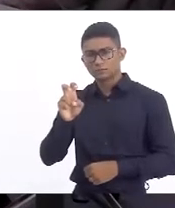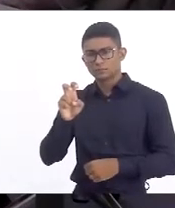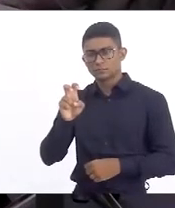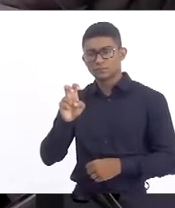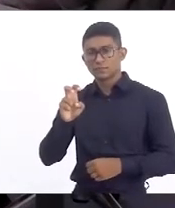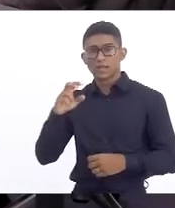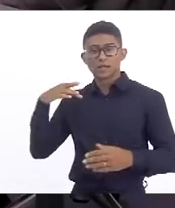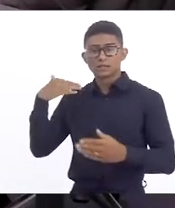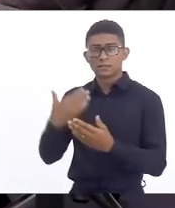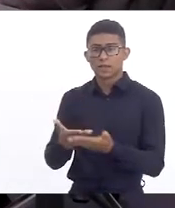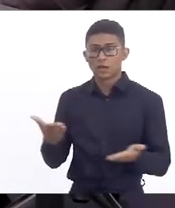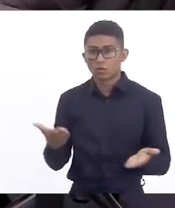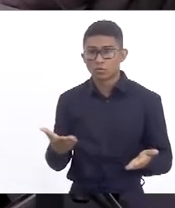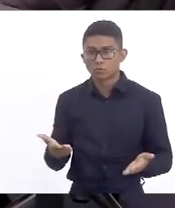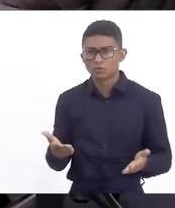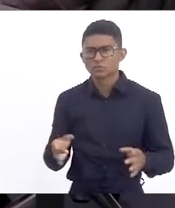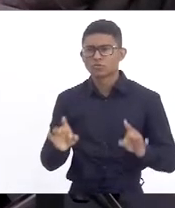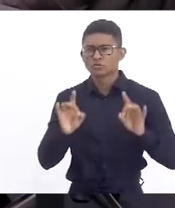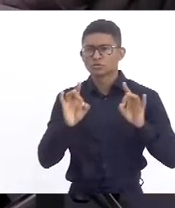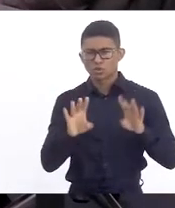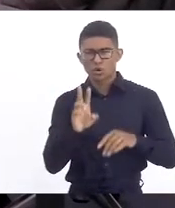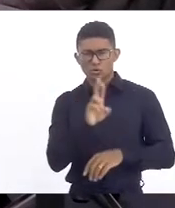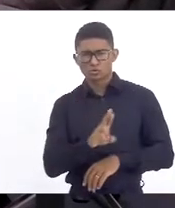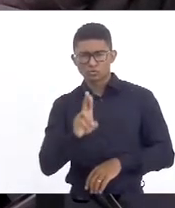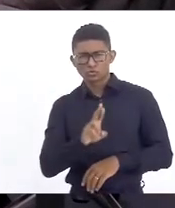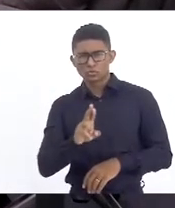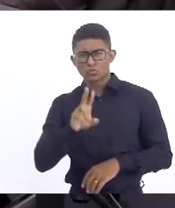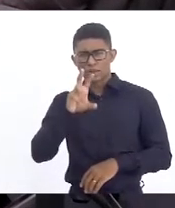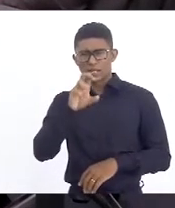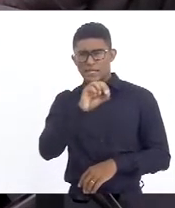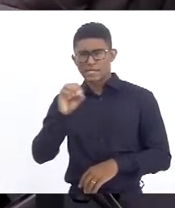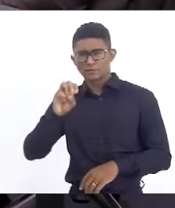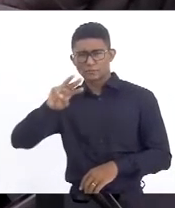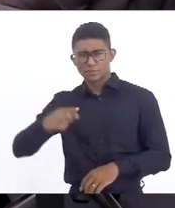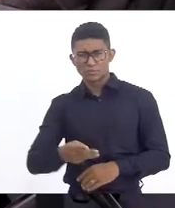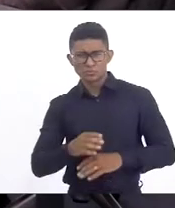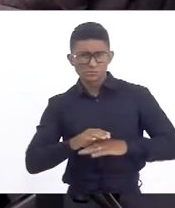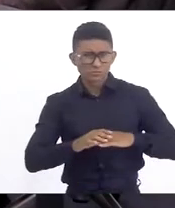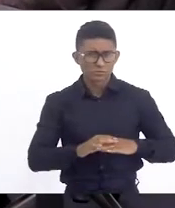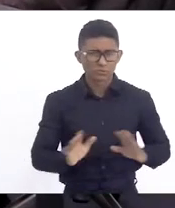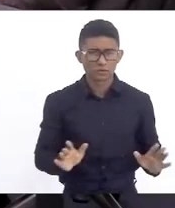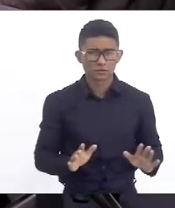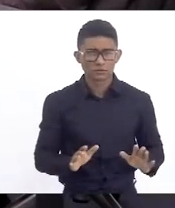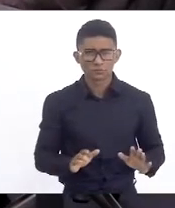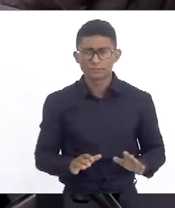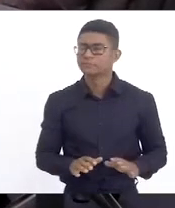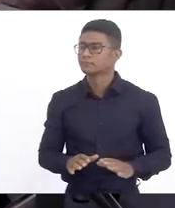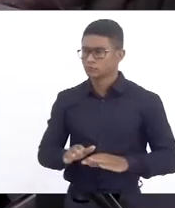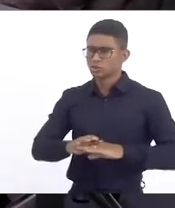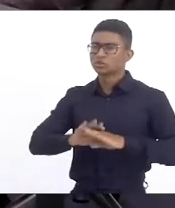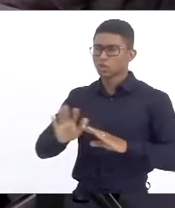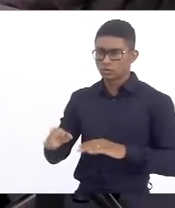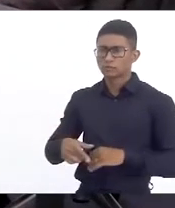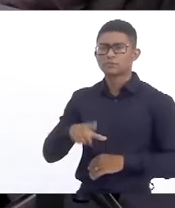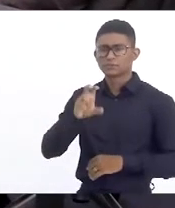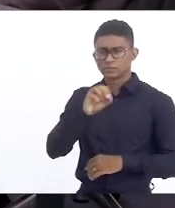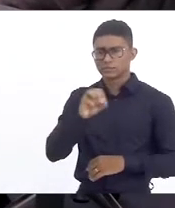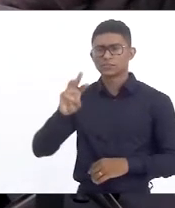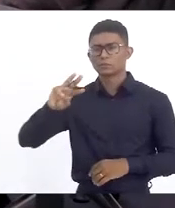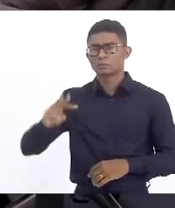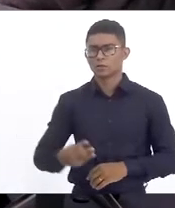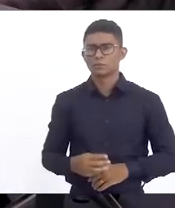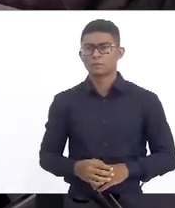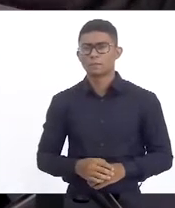bilhões, só foi consumido 500 milhões? Só foi consumido 500 milhões. Porque